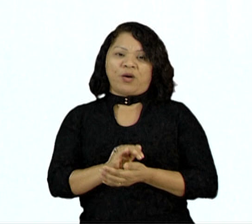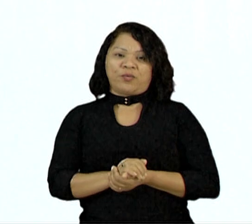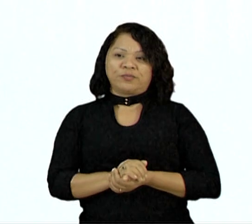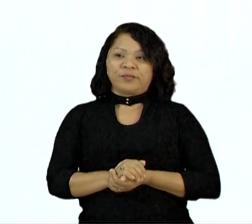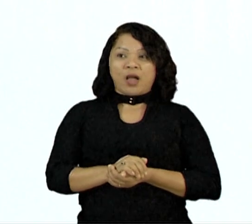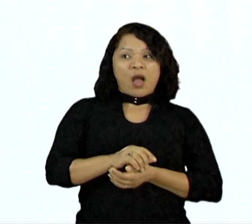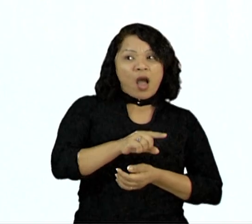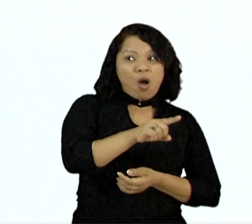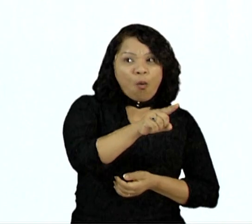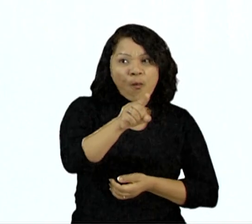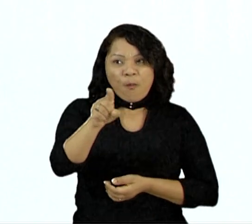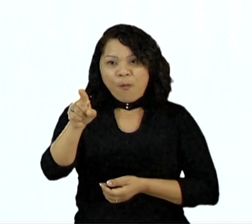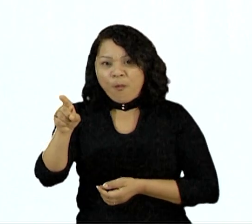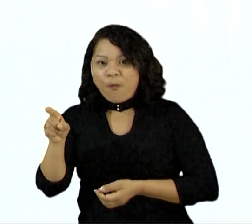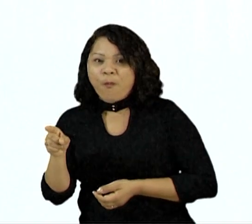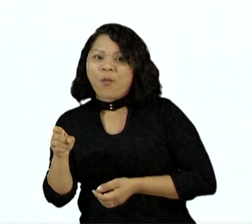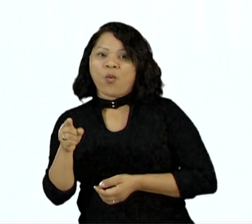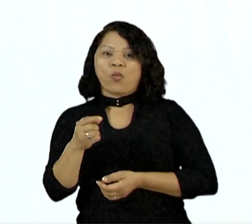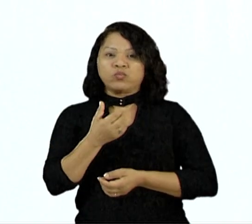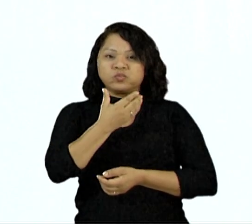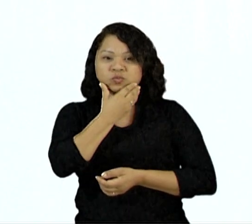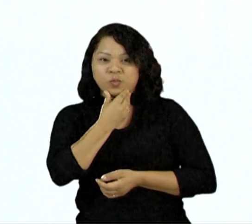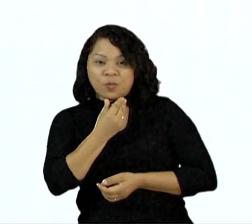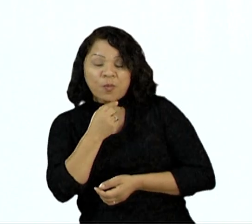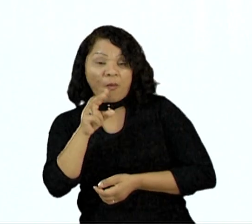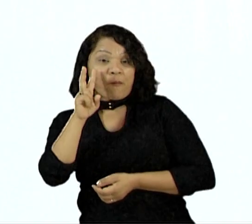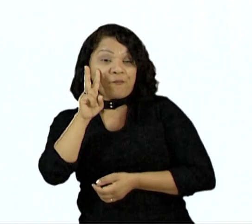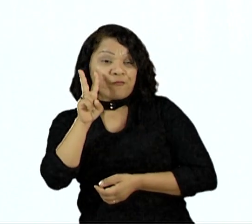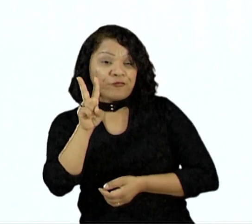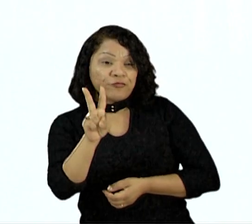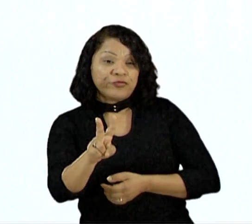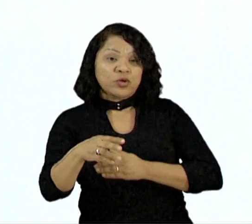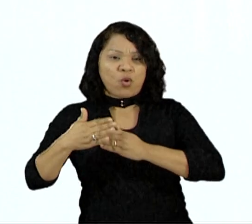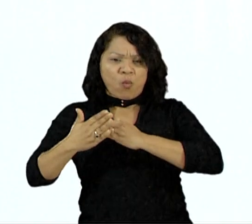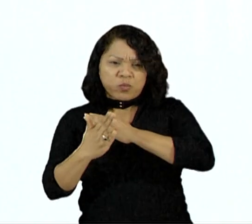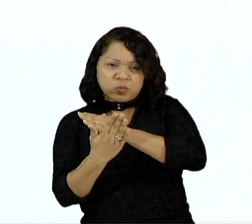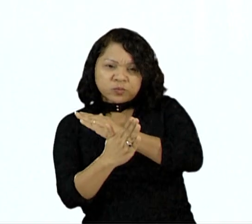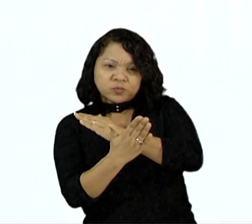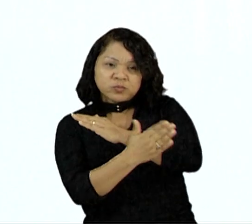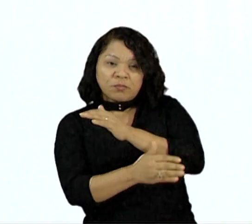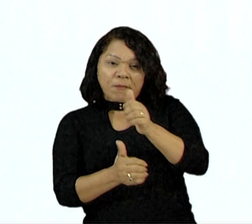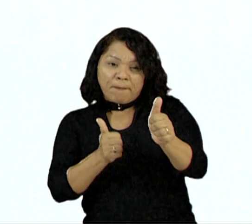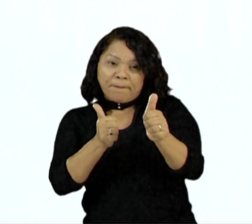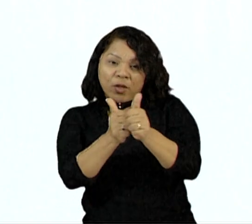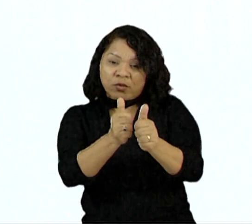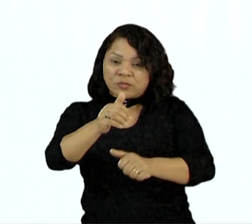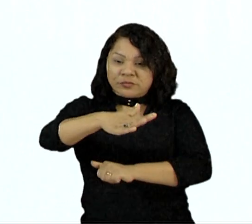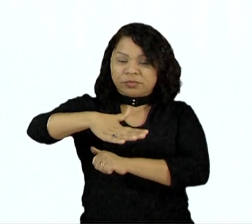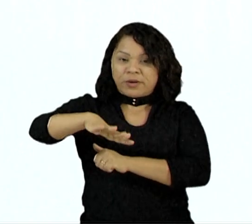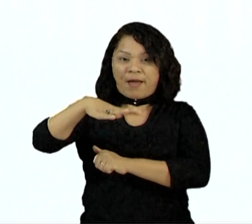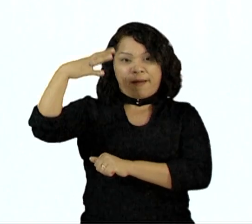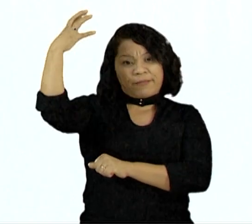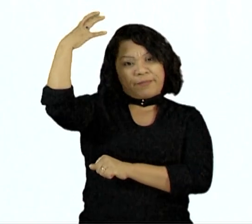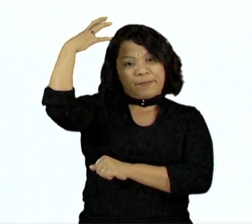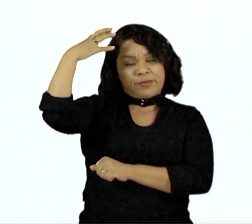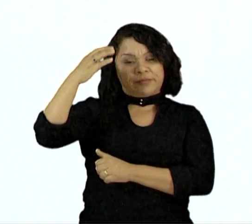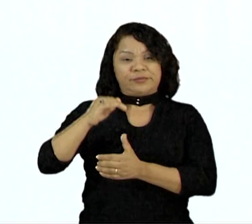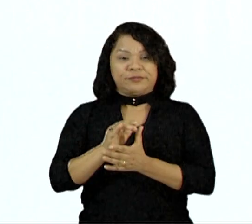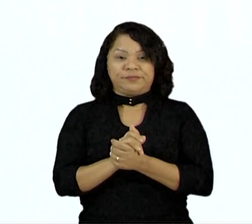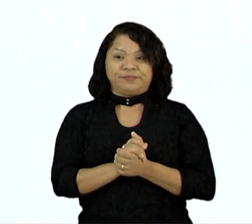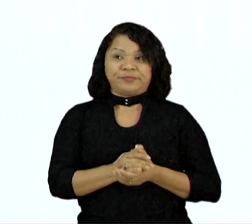garotos viram os tubarões próximo da área de banho. Olha agora